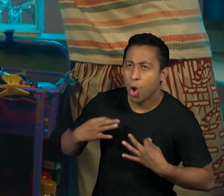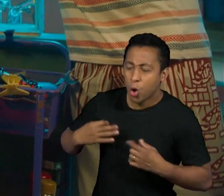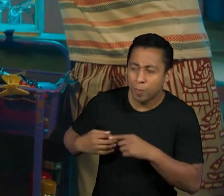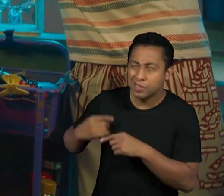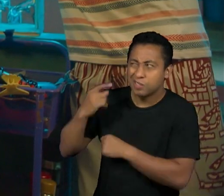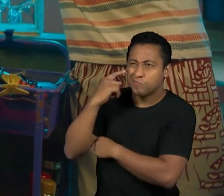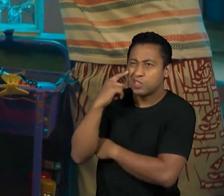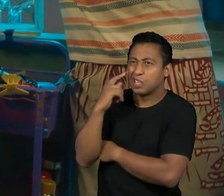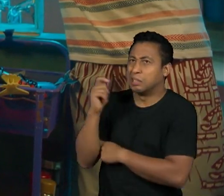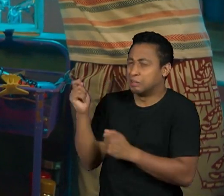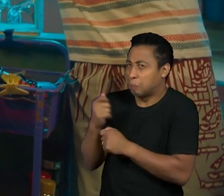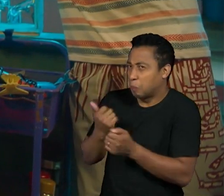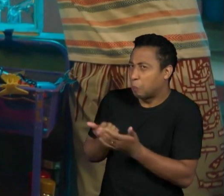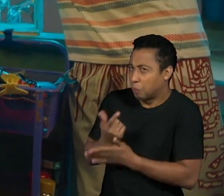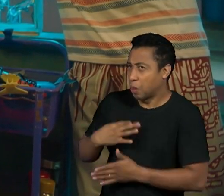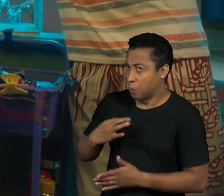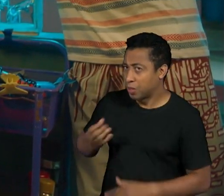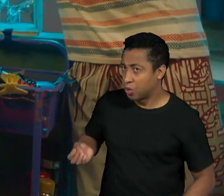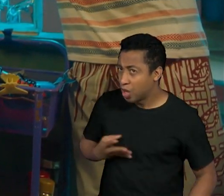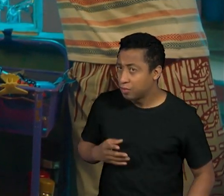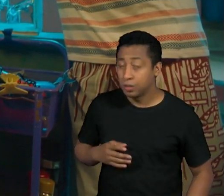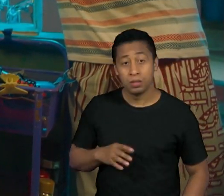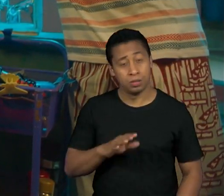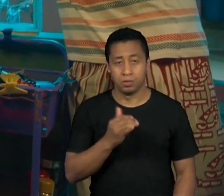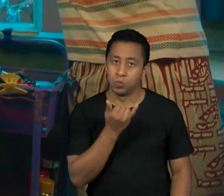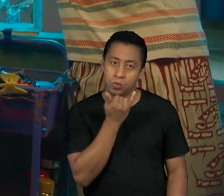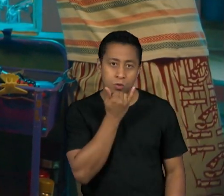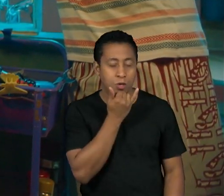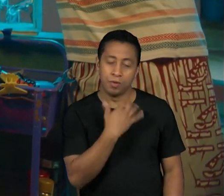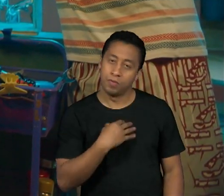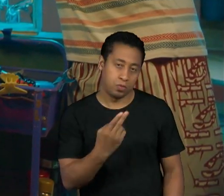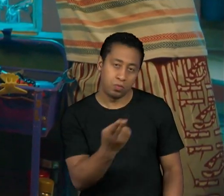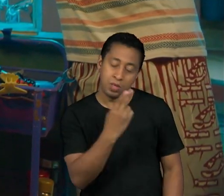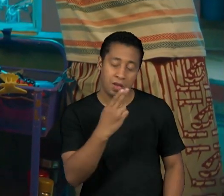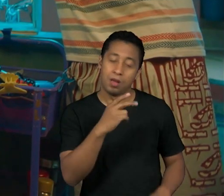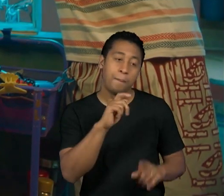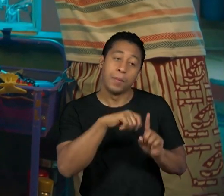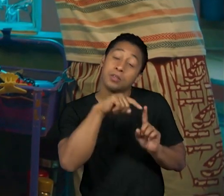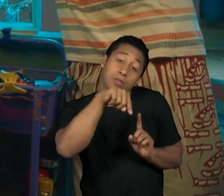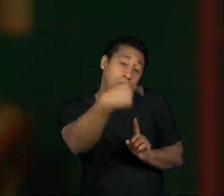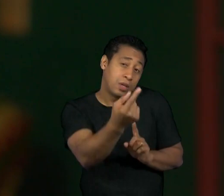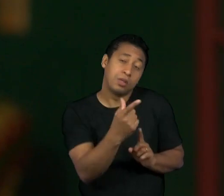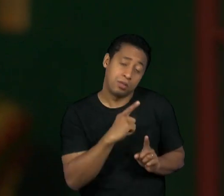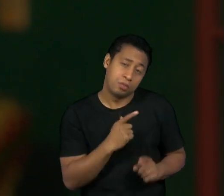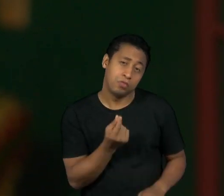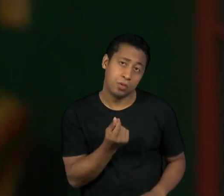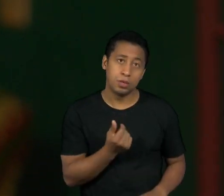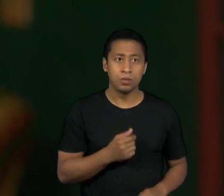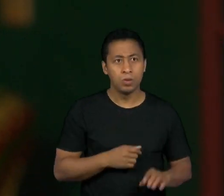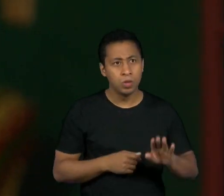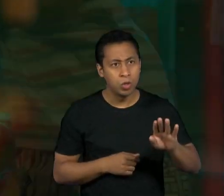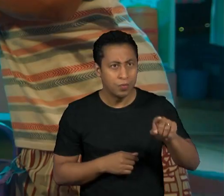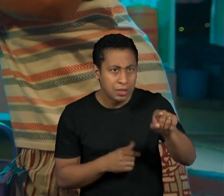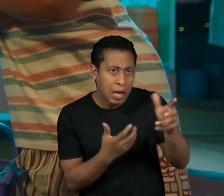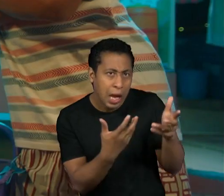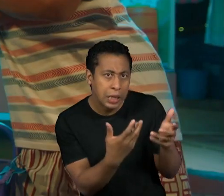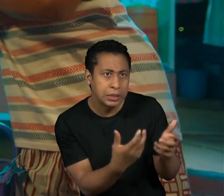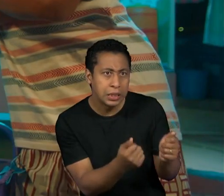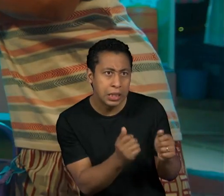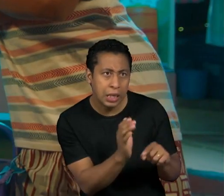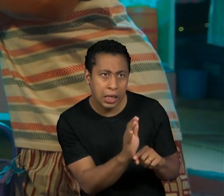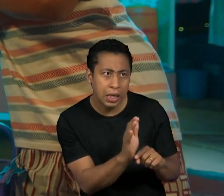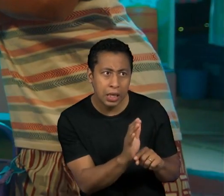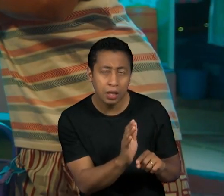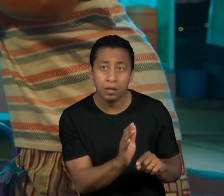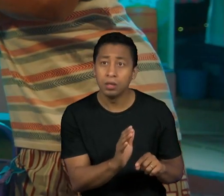lá, se dava pra comprar umas novas. Ah, filho, desculpa, só vou ter dinheiro quando virar o mês. Então, amiga, você aceita public post? Só que